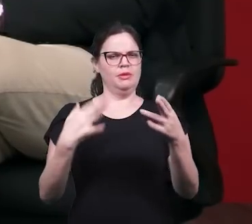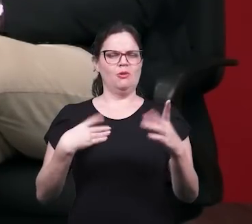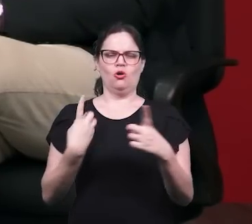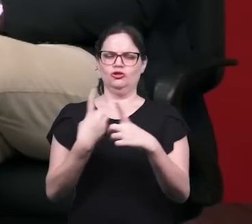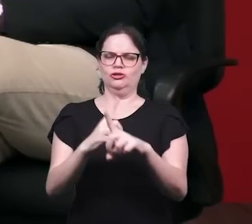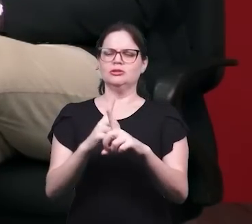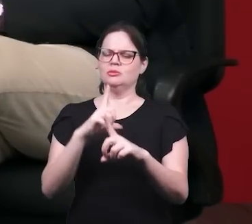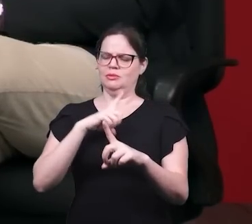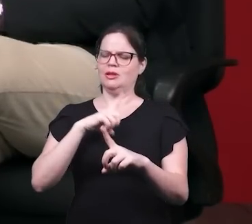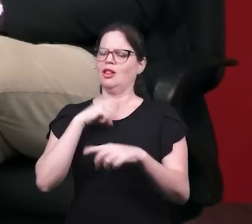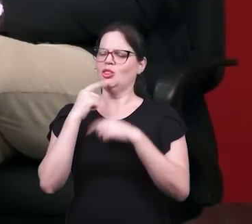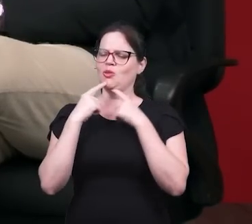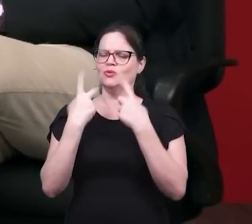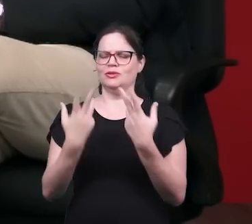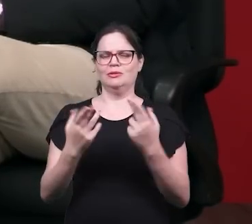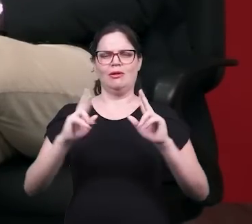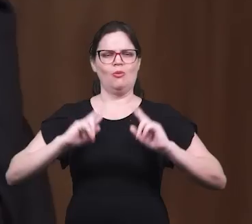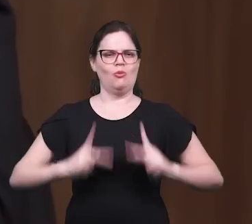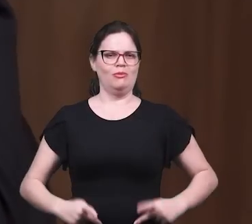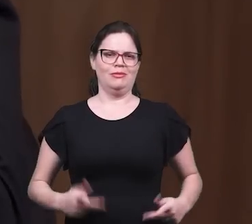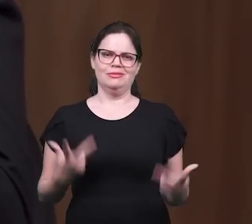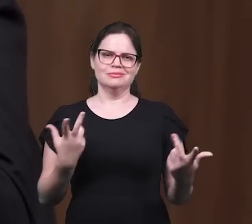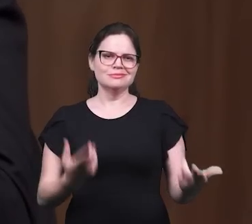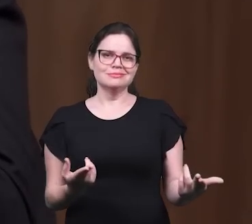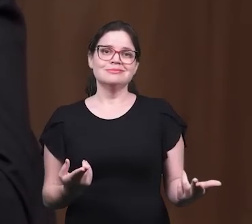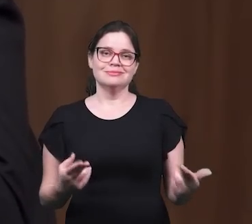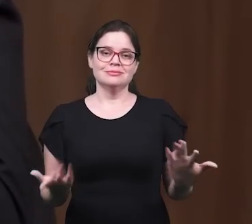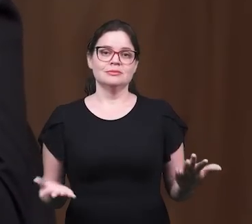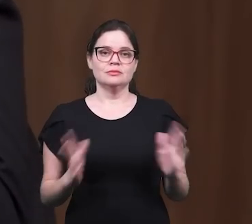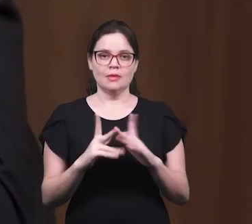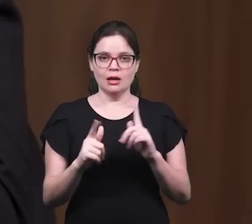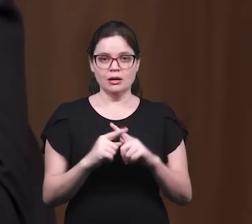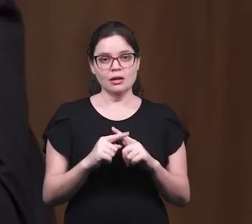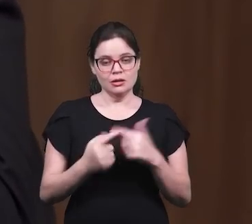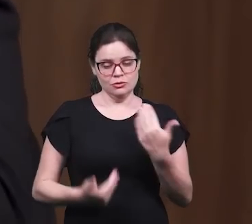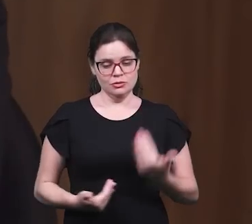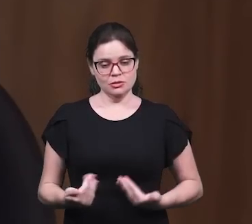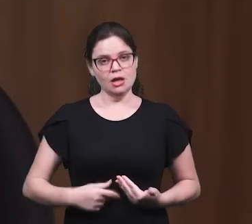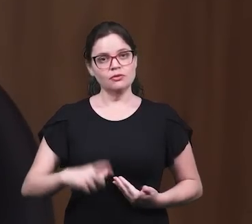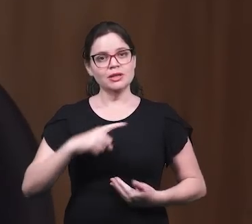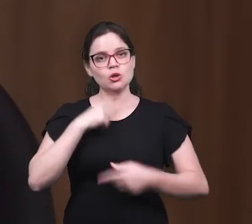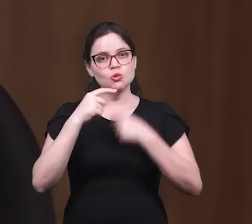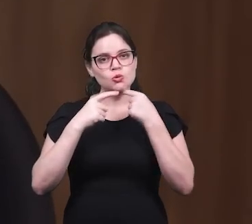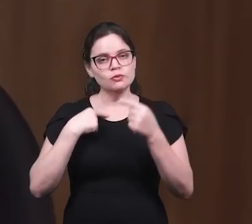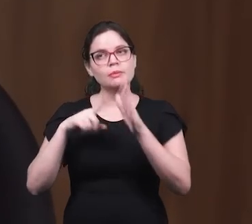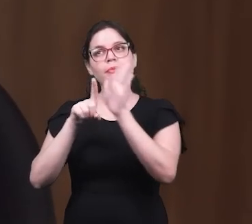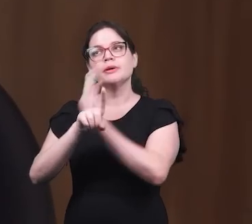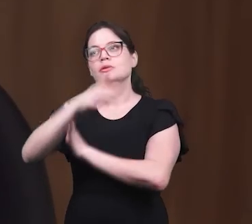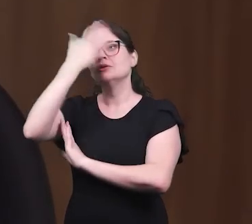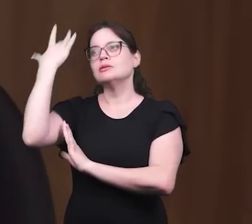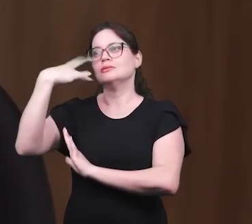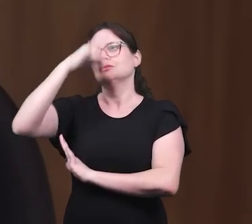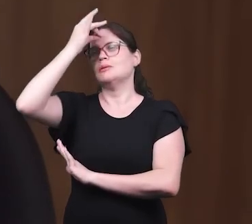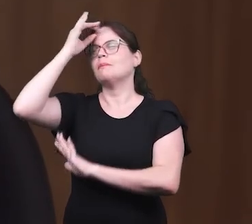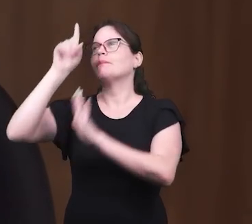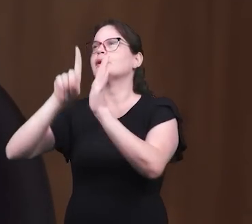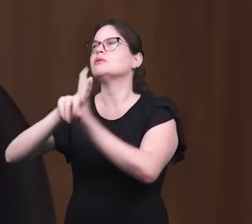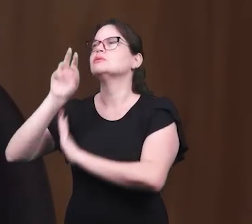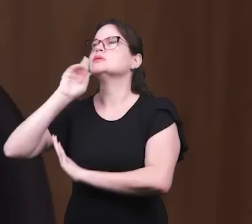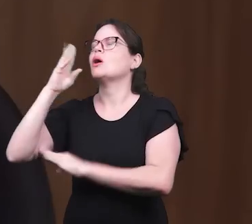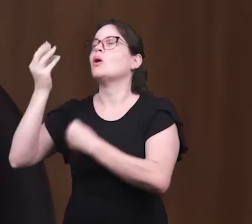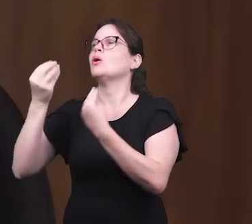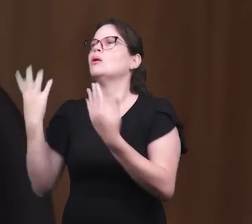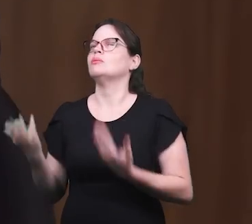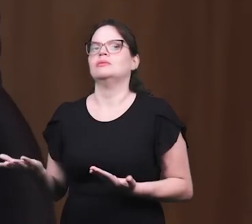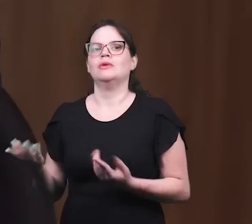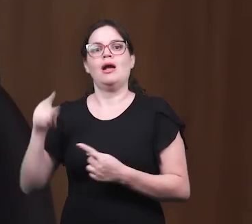de Jesus, não é? Exatamente. Então a igreja, ela tem dúvida, ela recorre ao Espírito Santo, não é? Porque